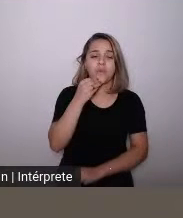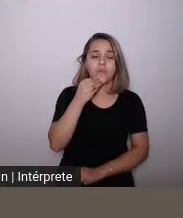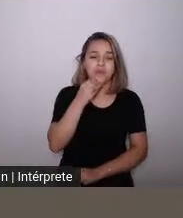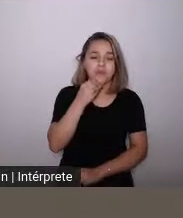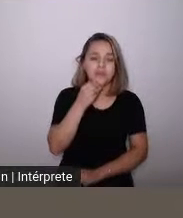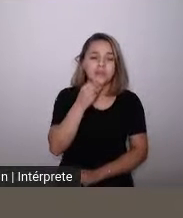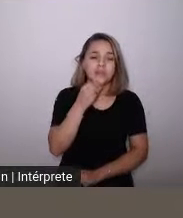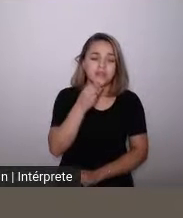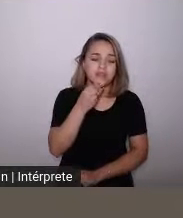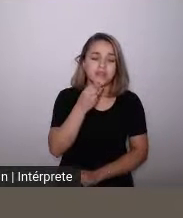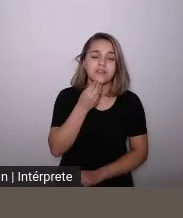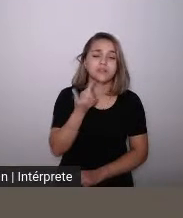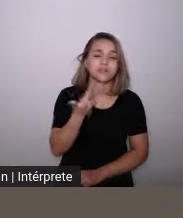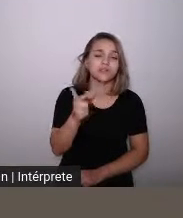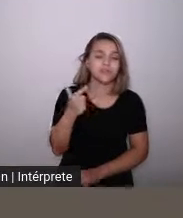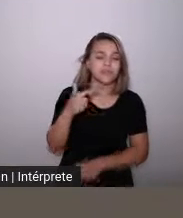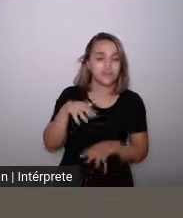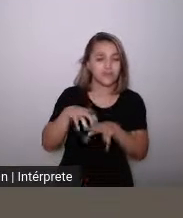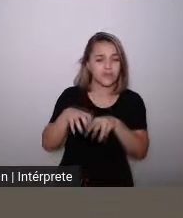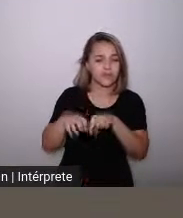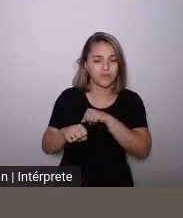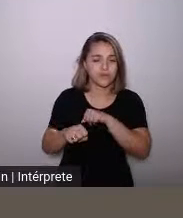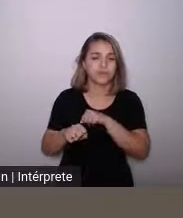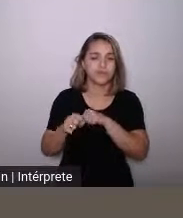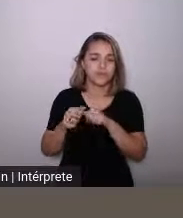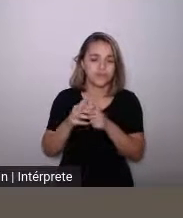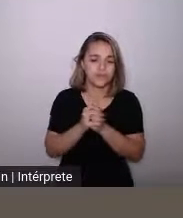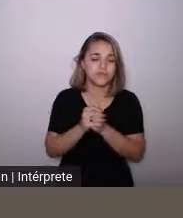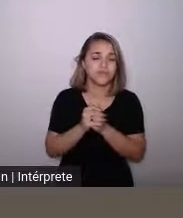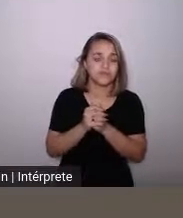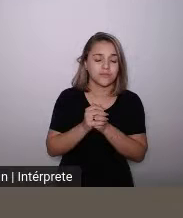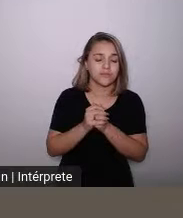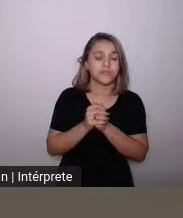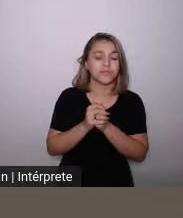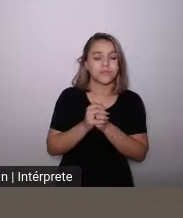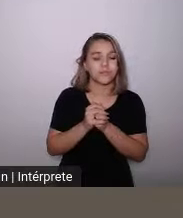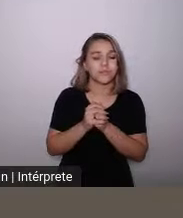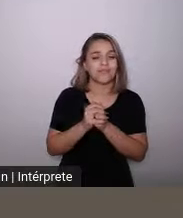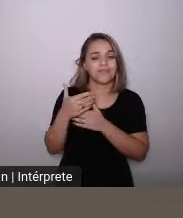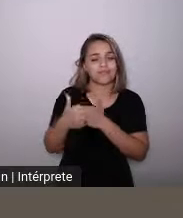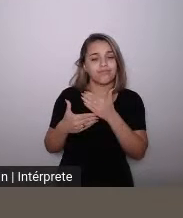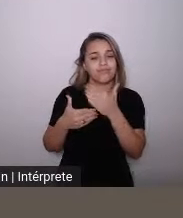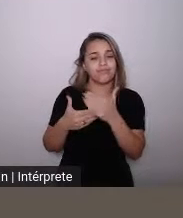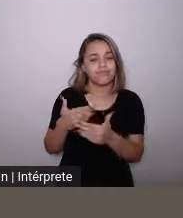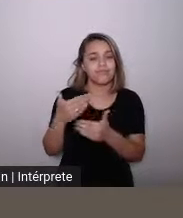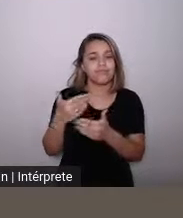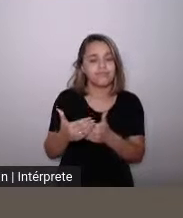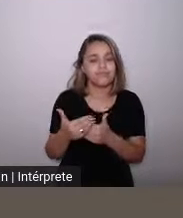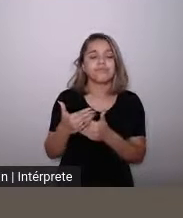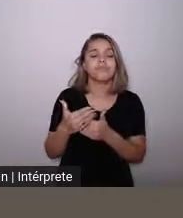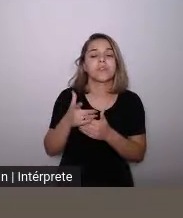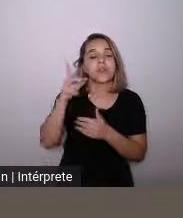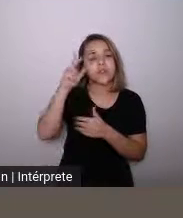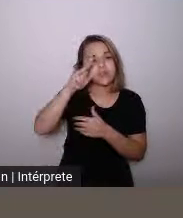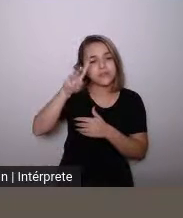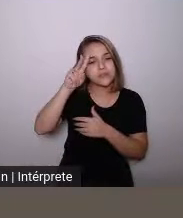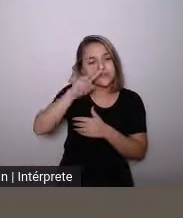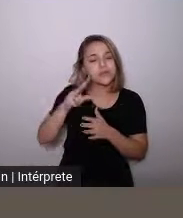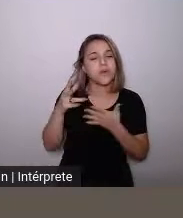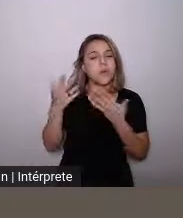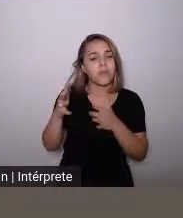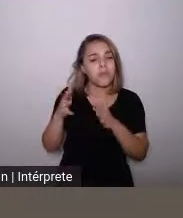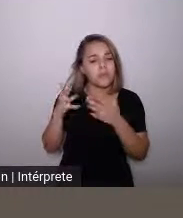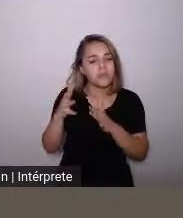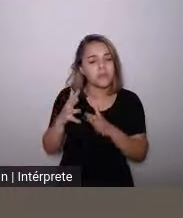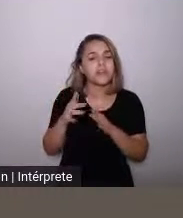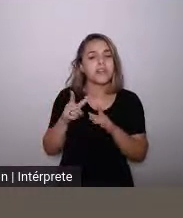completa desqualificação e solidão. Fim de mundo que de tempo em tempo é repetido na história. Para Benjamin, a melancolia